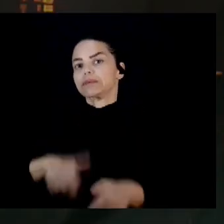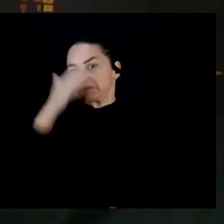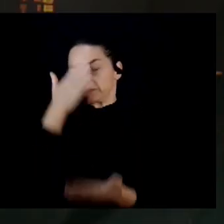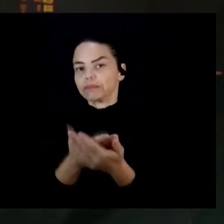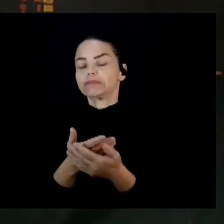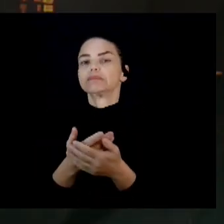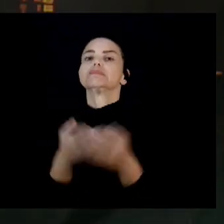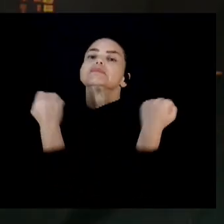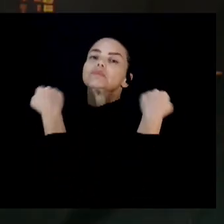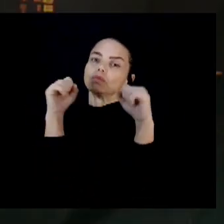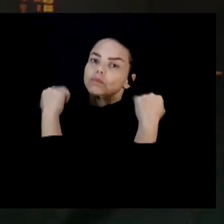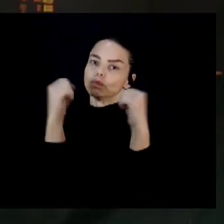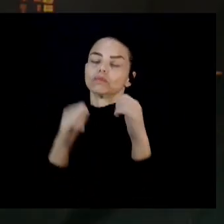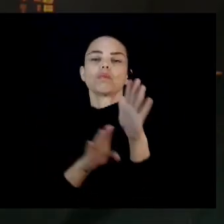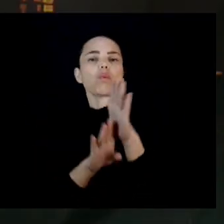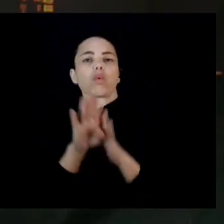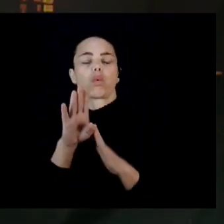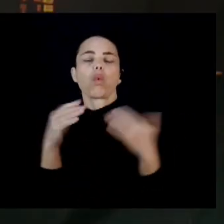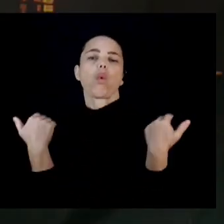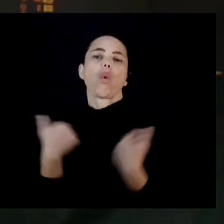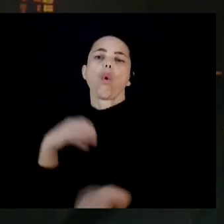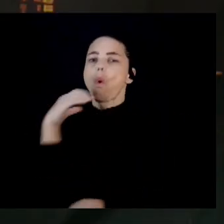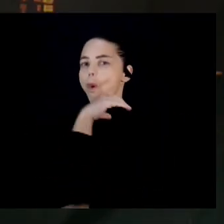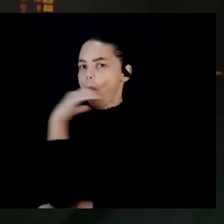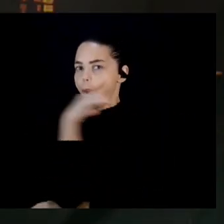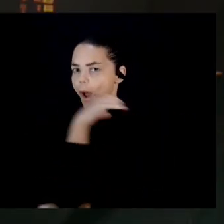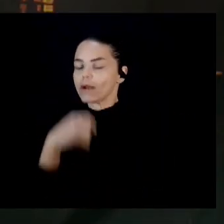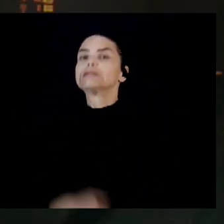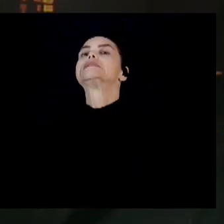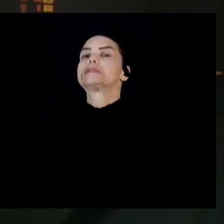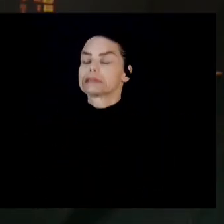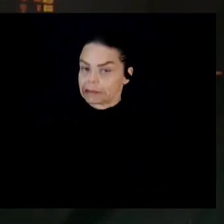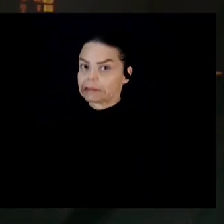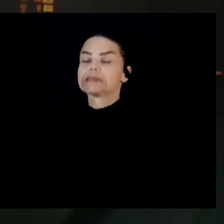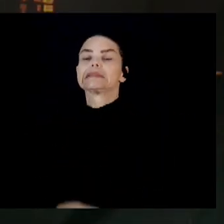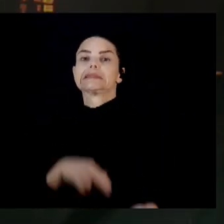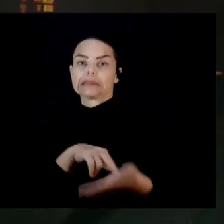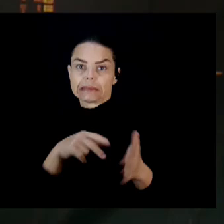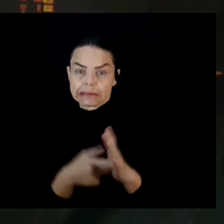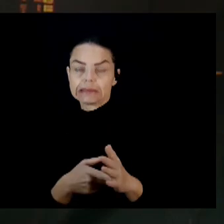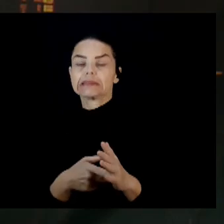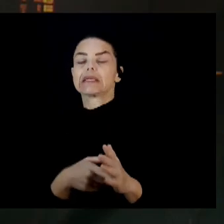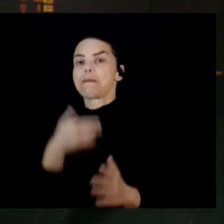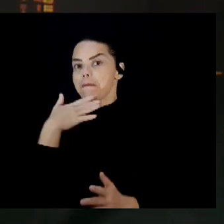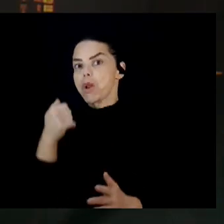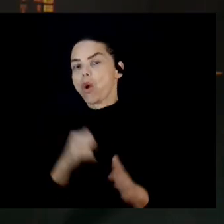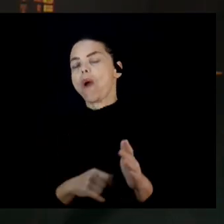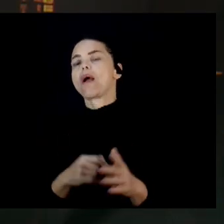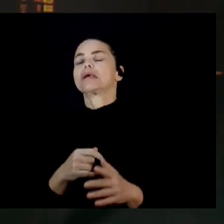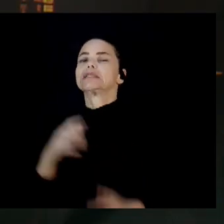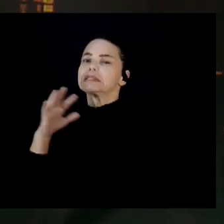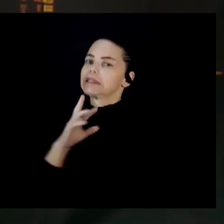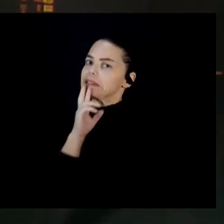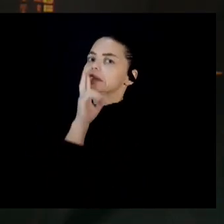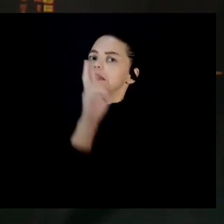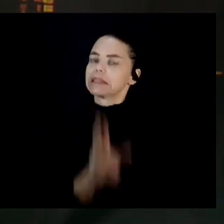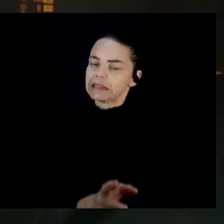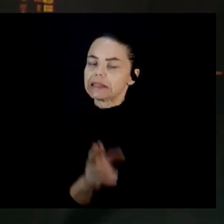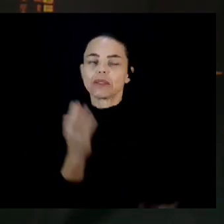ou evoluir mais rápido é sinônimo de melhores resultados. E quando se compara aos outros, pode